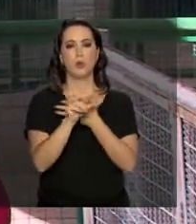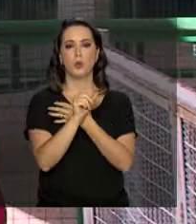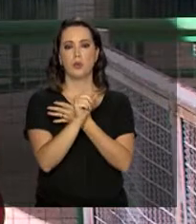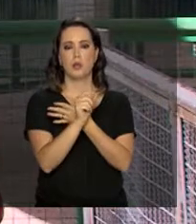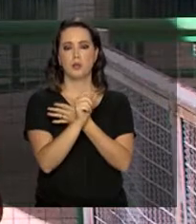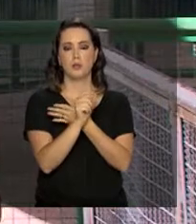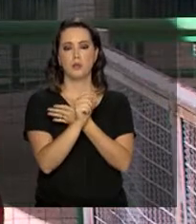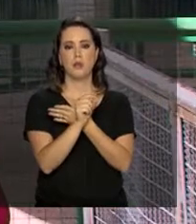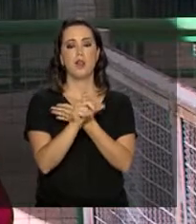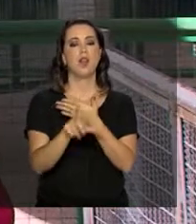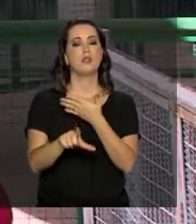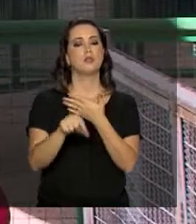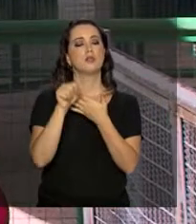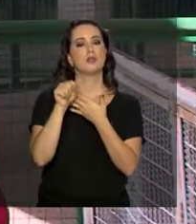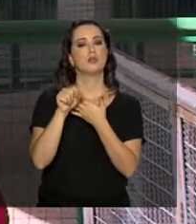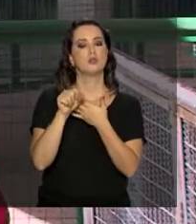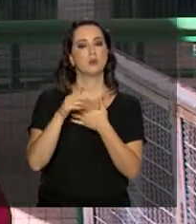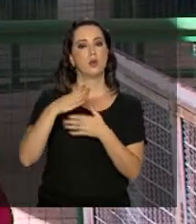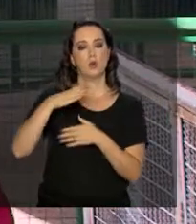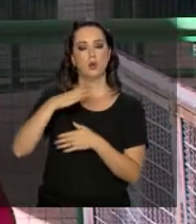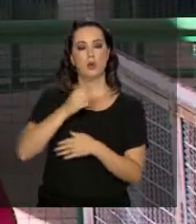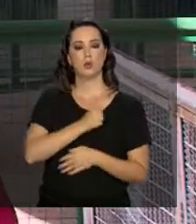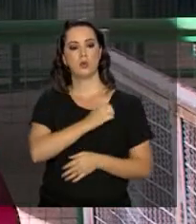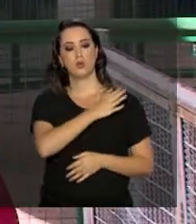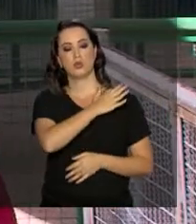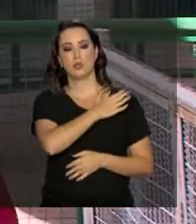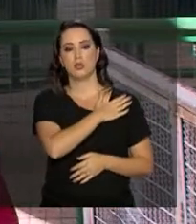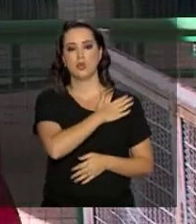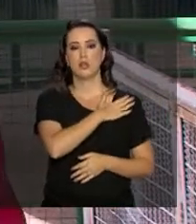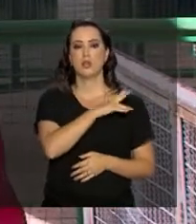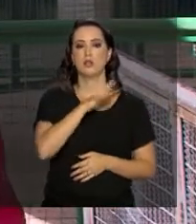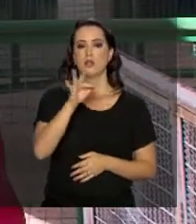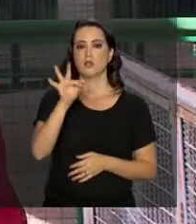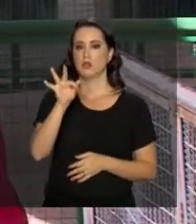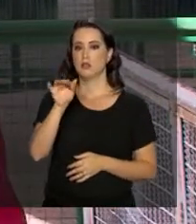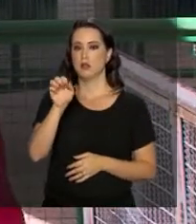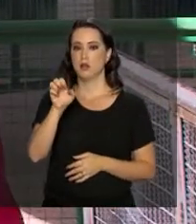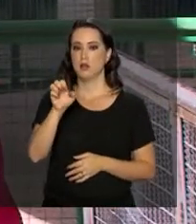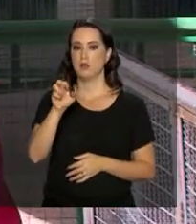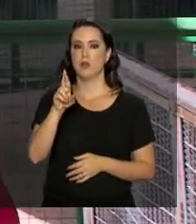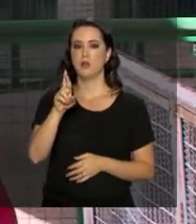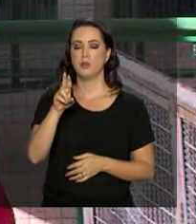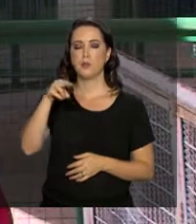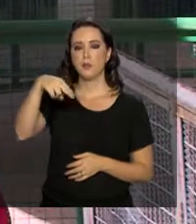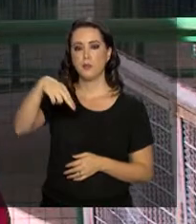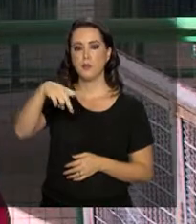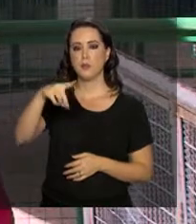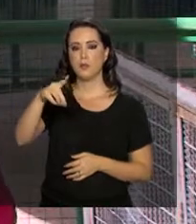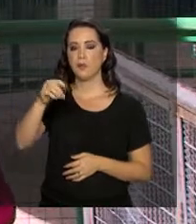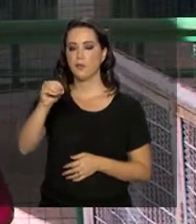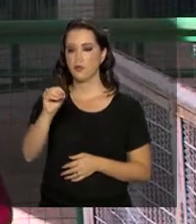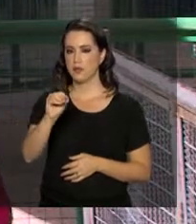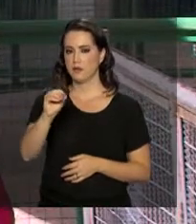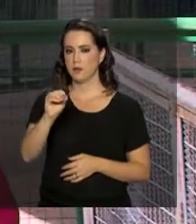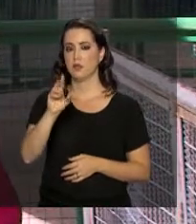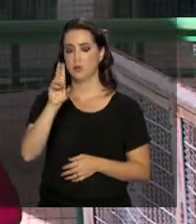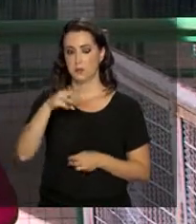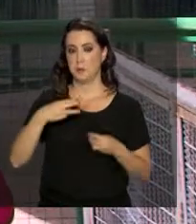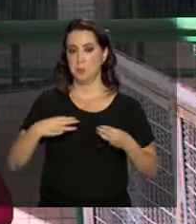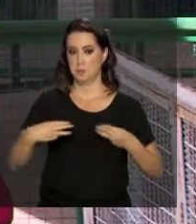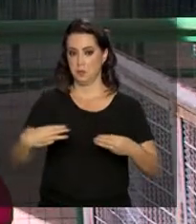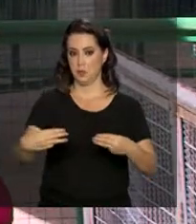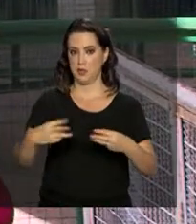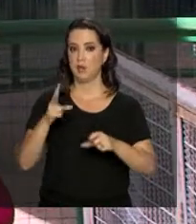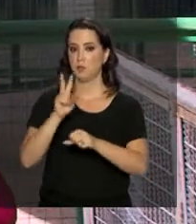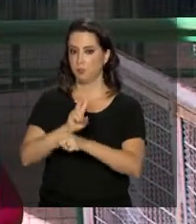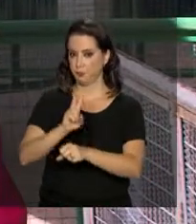a indicação do general de Exército Fernando Azevedo e Silva para o cargo de ministro da Defesa. Além disso, já